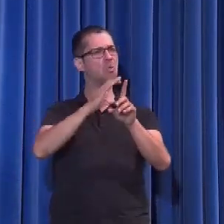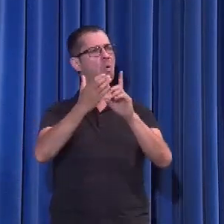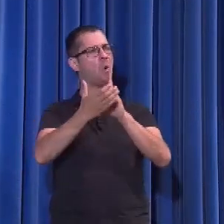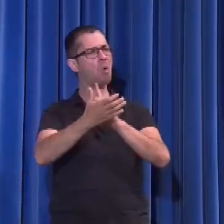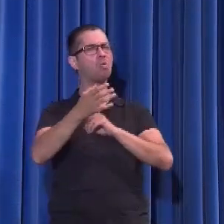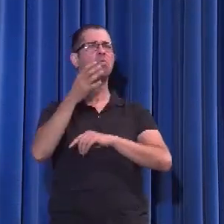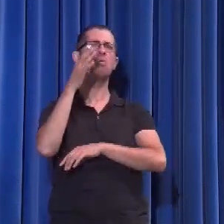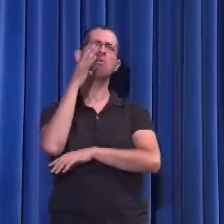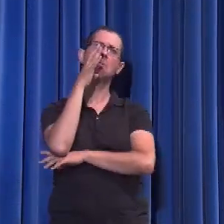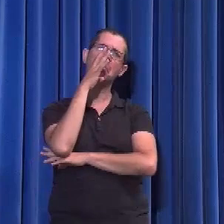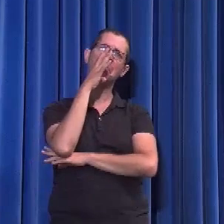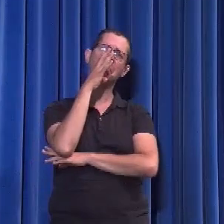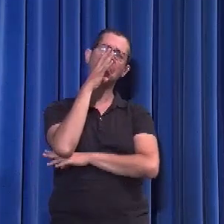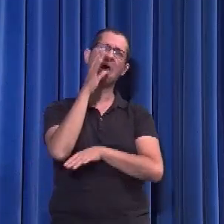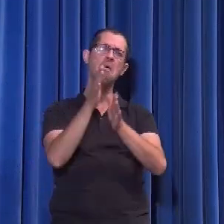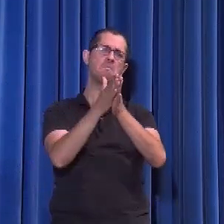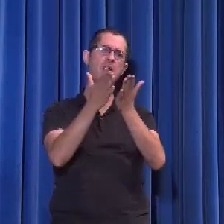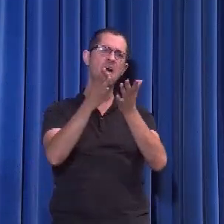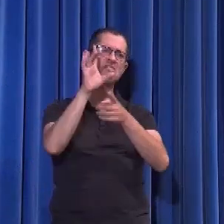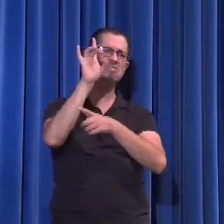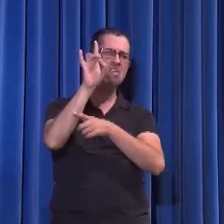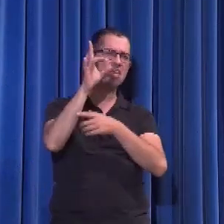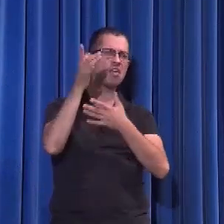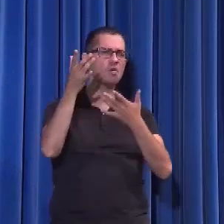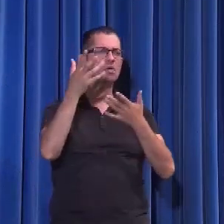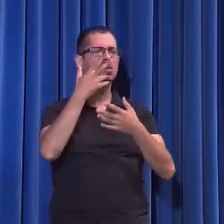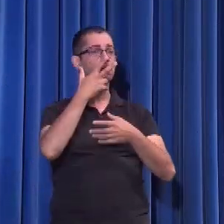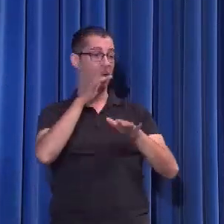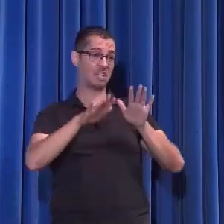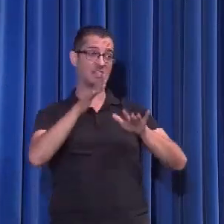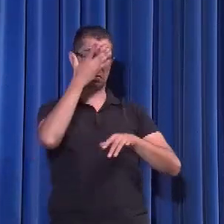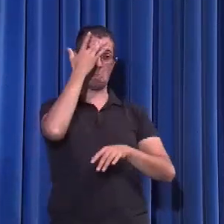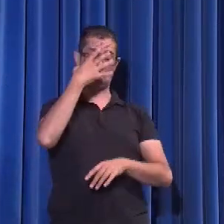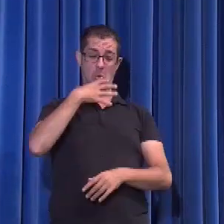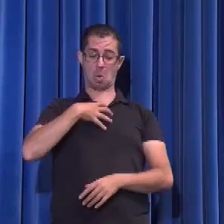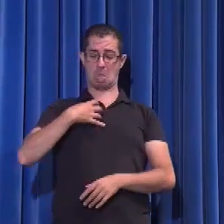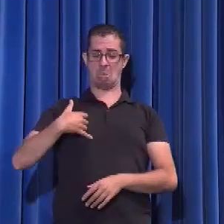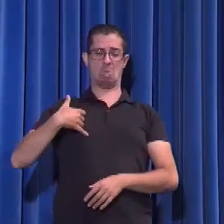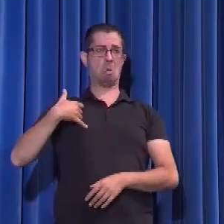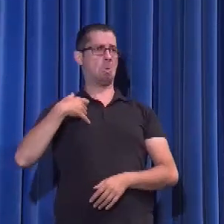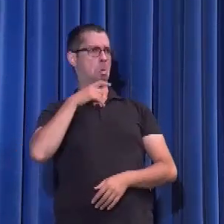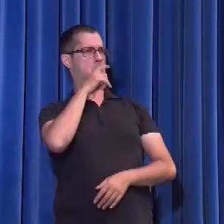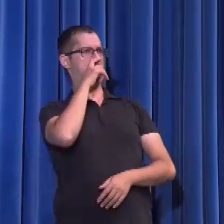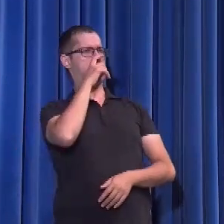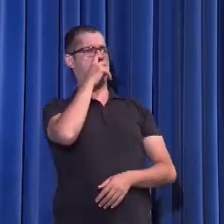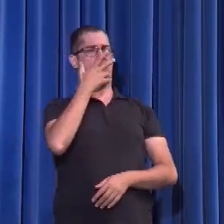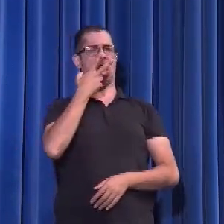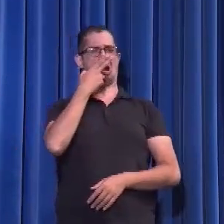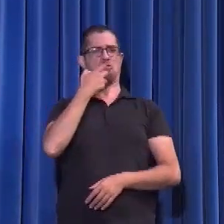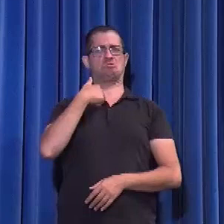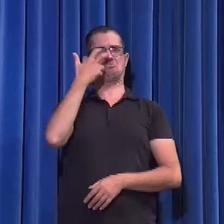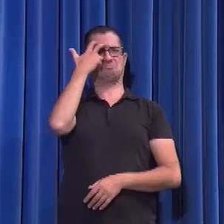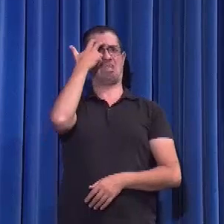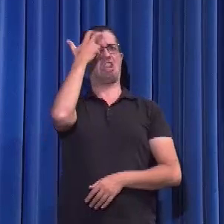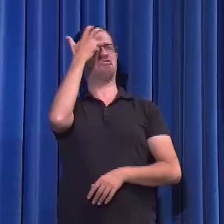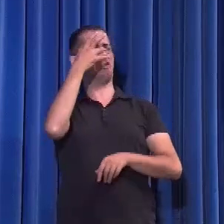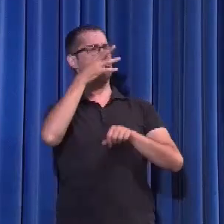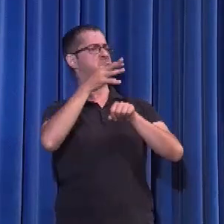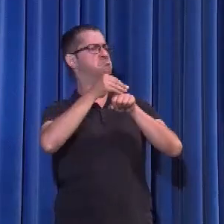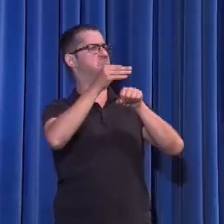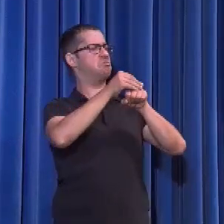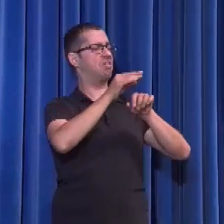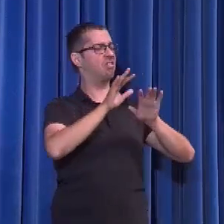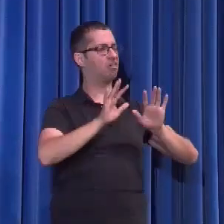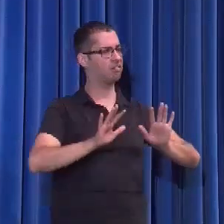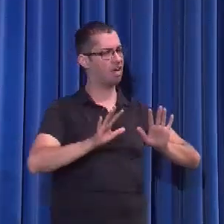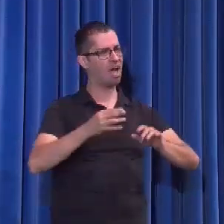retemos algumas coisas que vão nos levando à soberba por um conhecimento. A vida cristã é muito